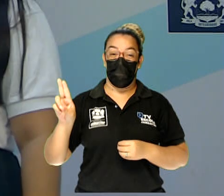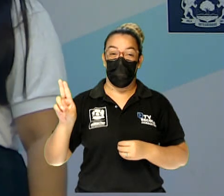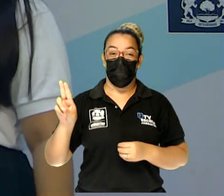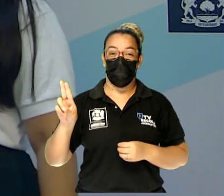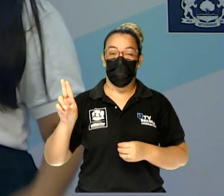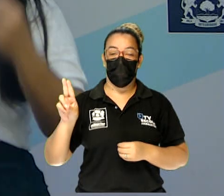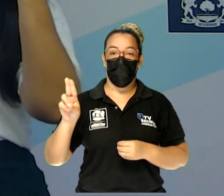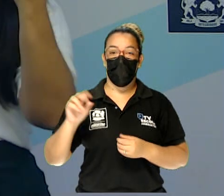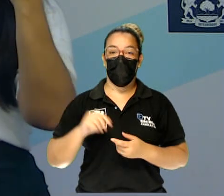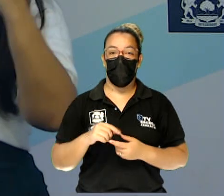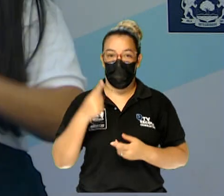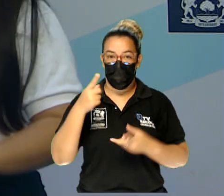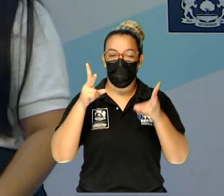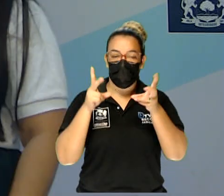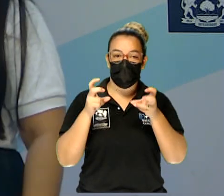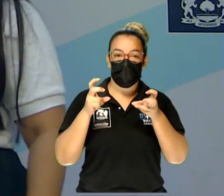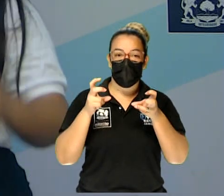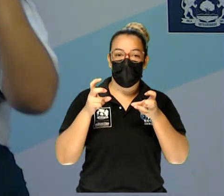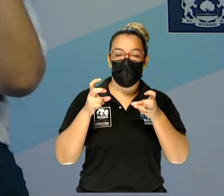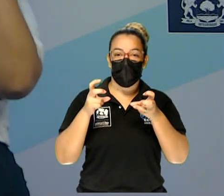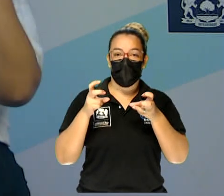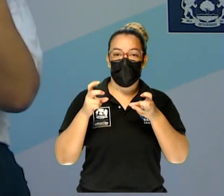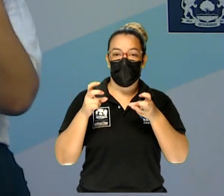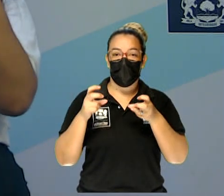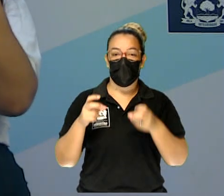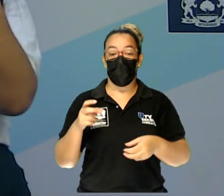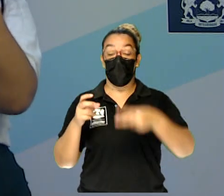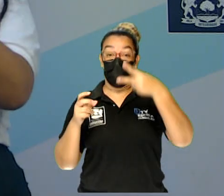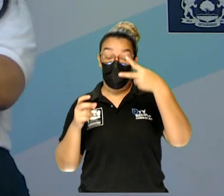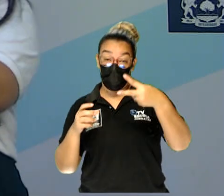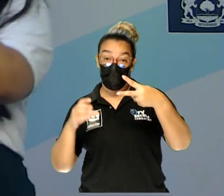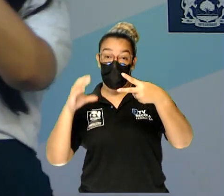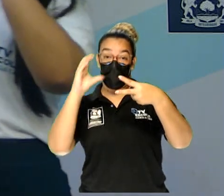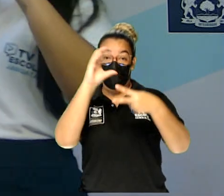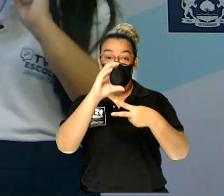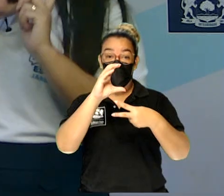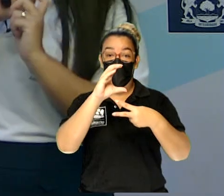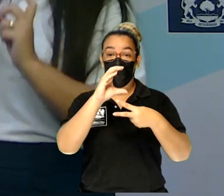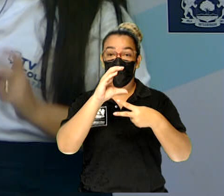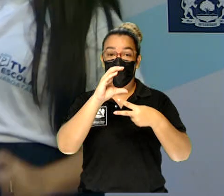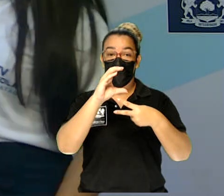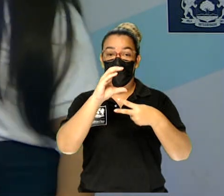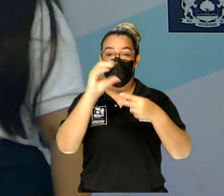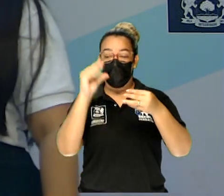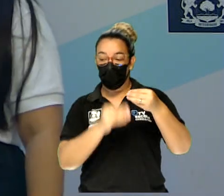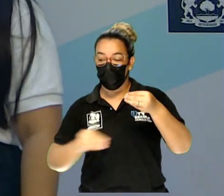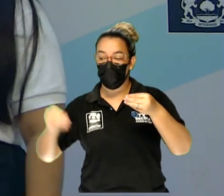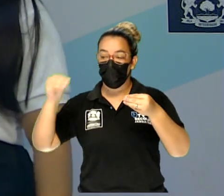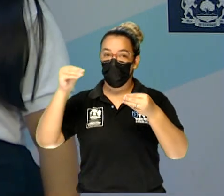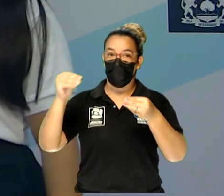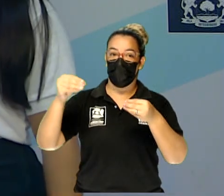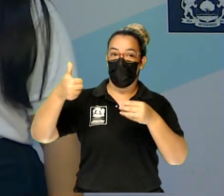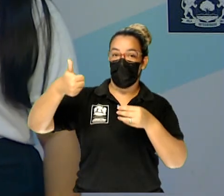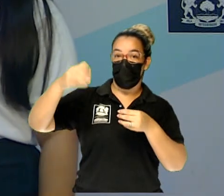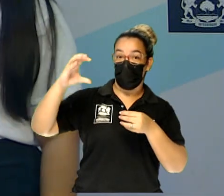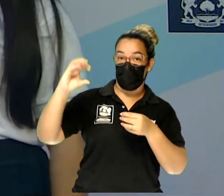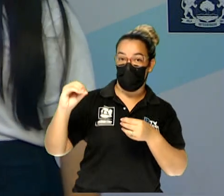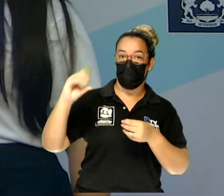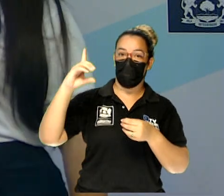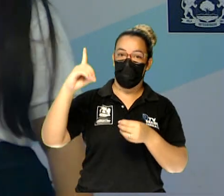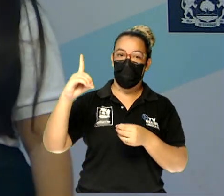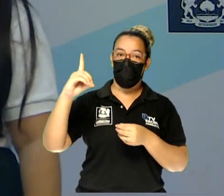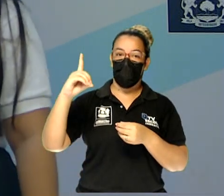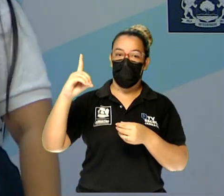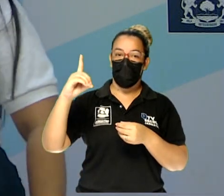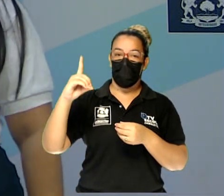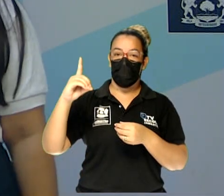ficou uma dezena, já que tinha duas. Aqui eu tinha duas centenas, desagrupei uma centena para 10 dezenas.